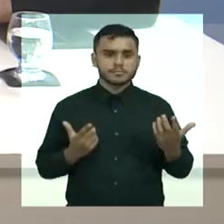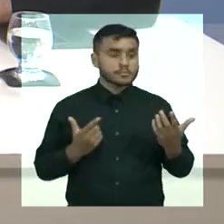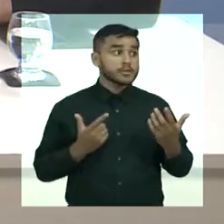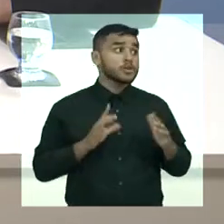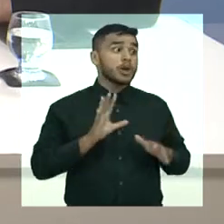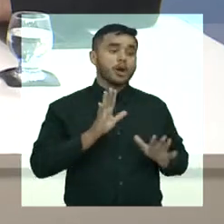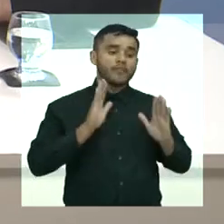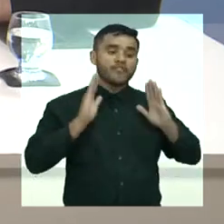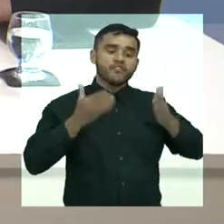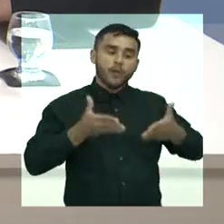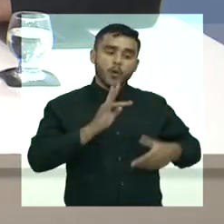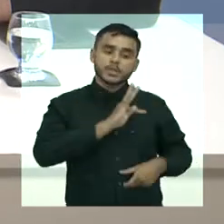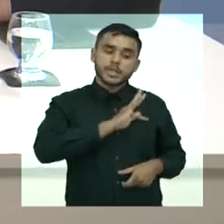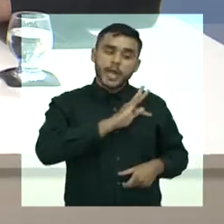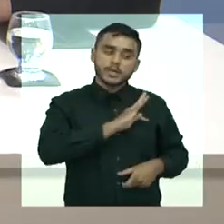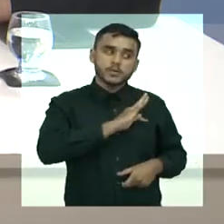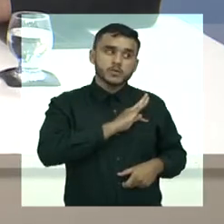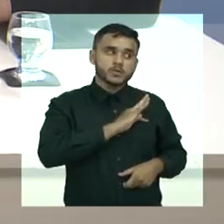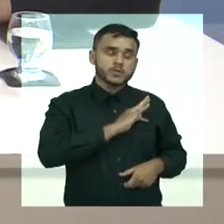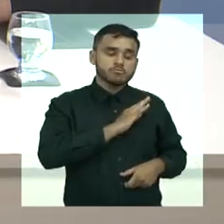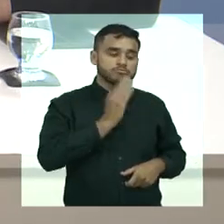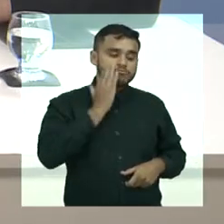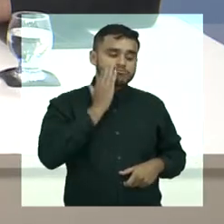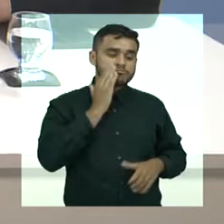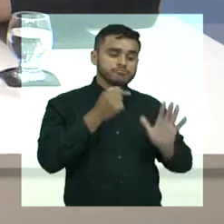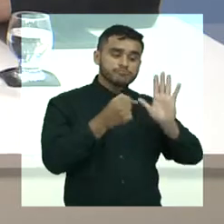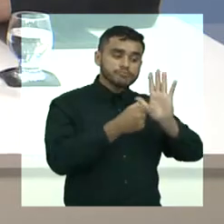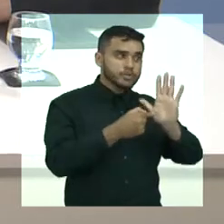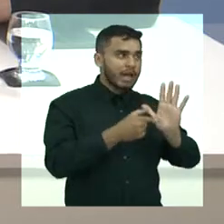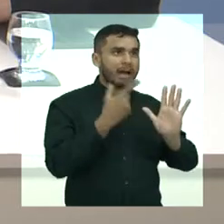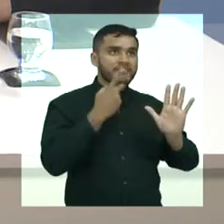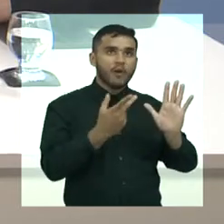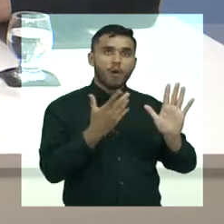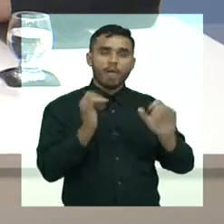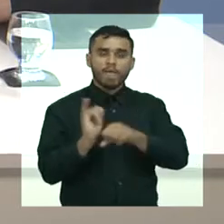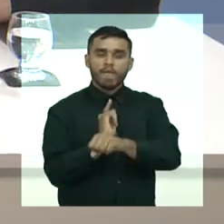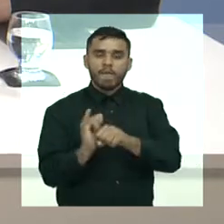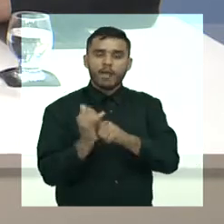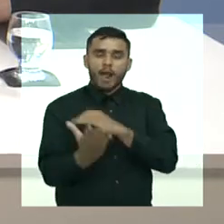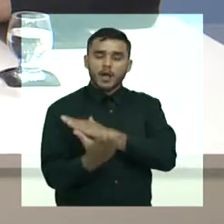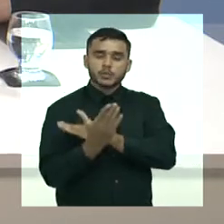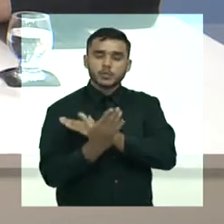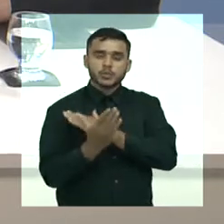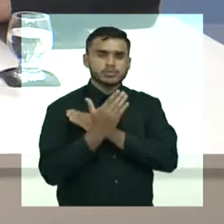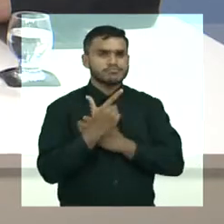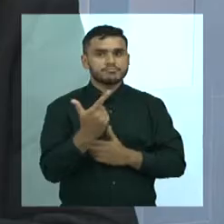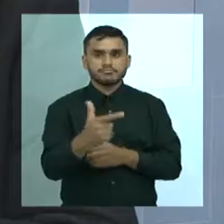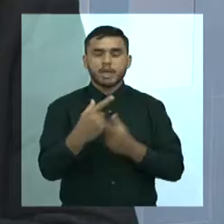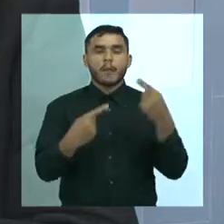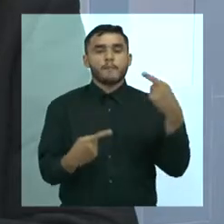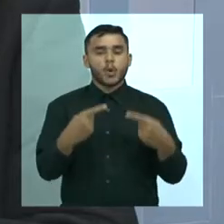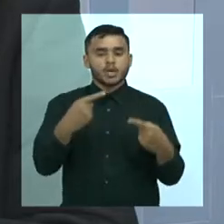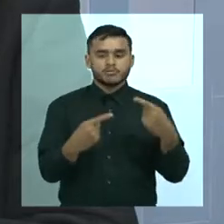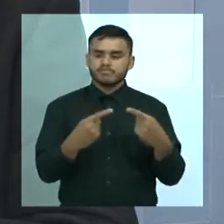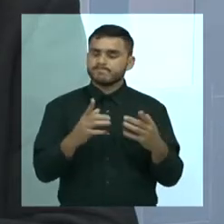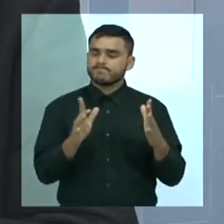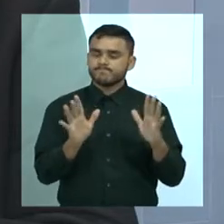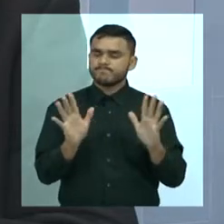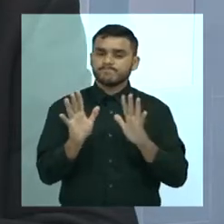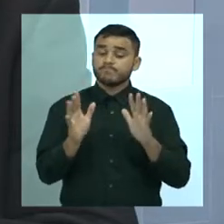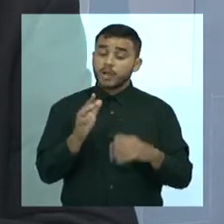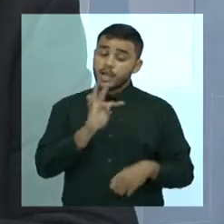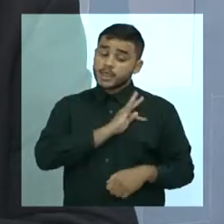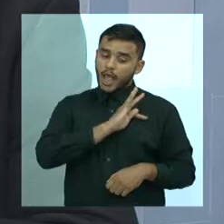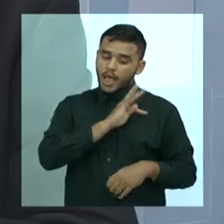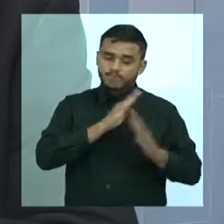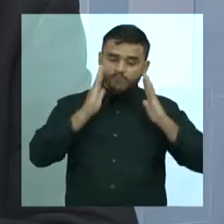político. É uma diferenciação. Isso aí eu concordo com você também. É uma diferenciação muito importante. Por isso que eu acho que o